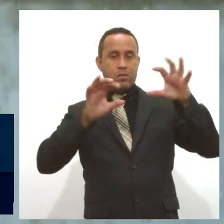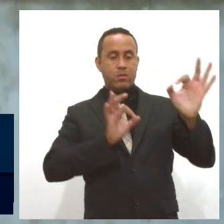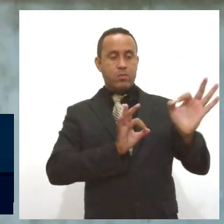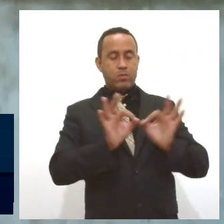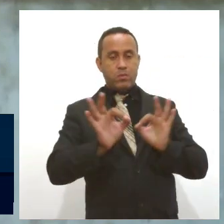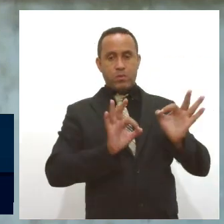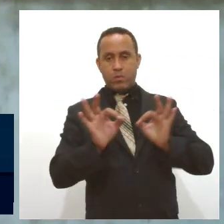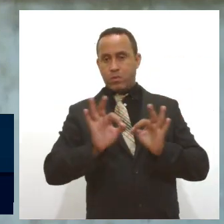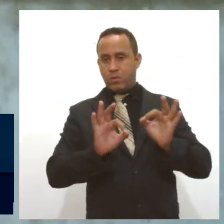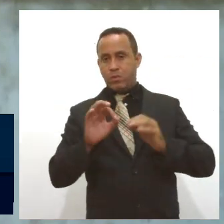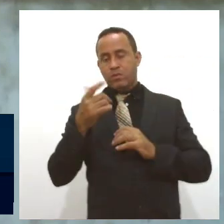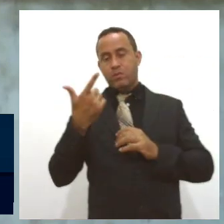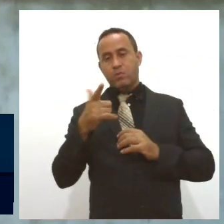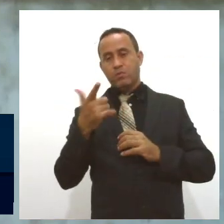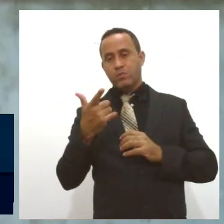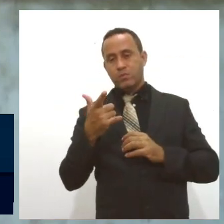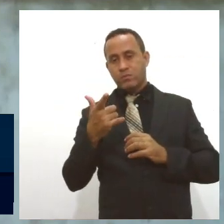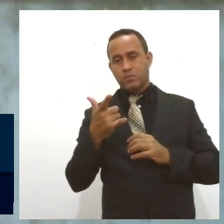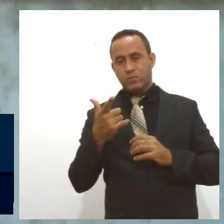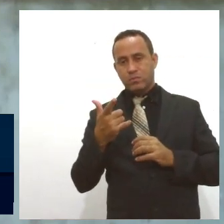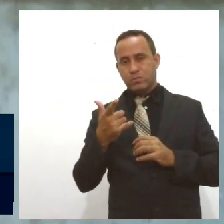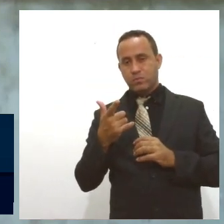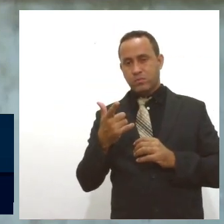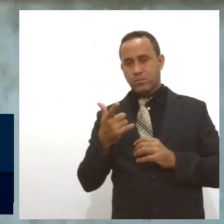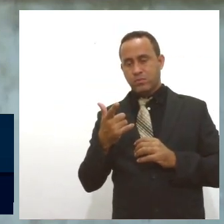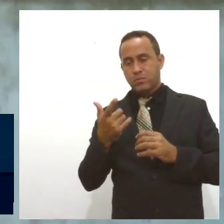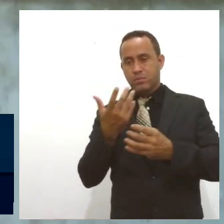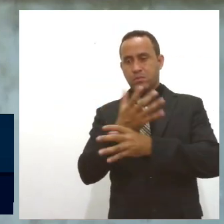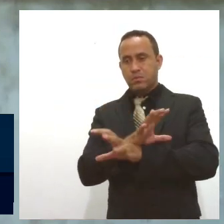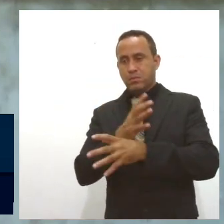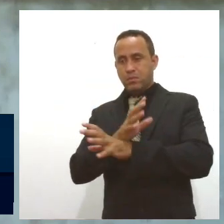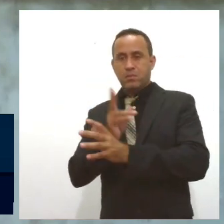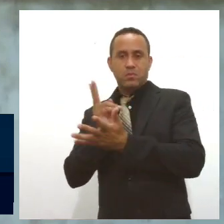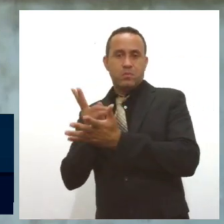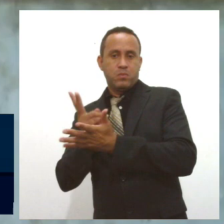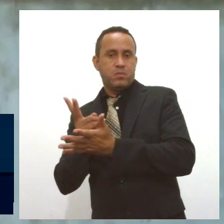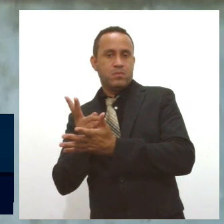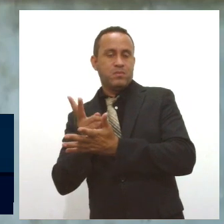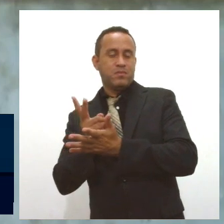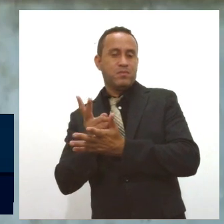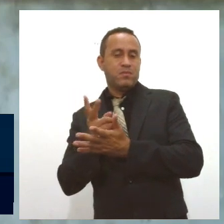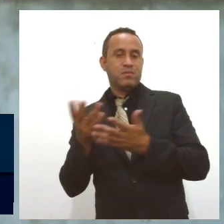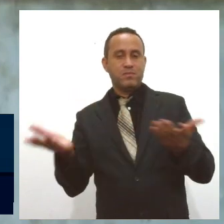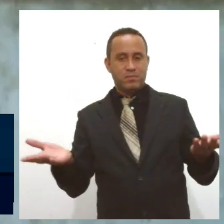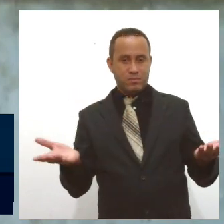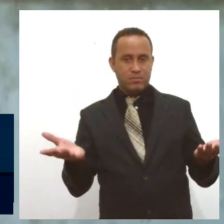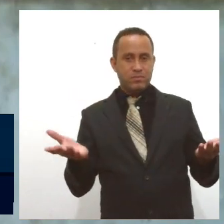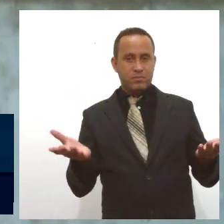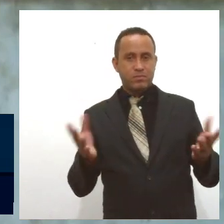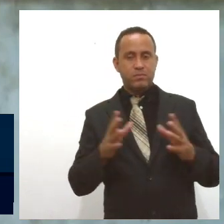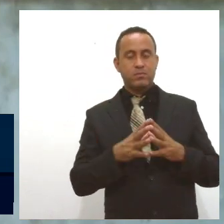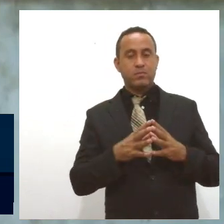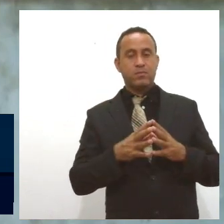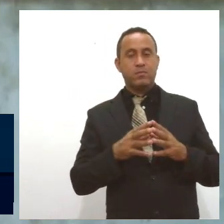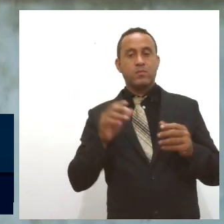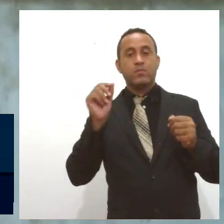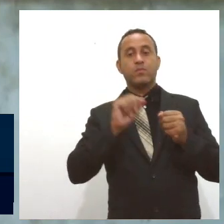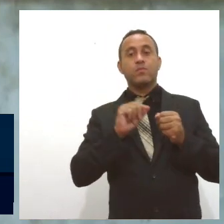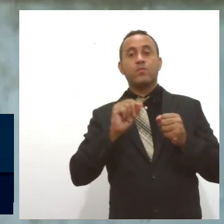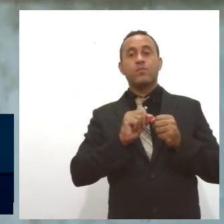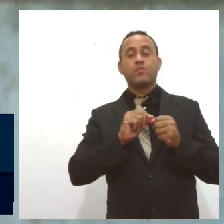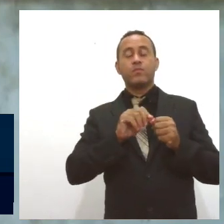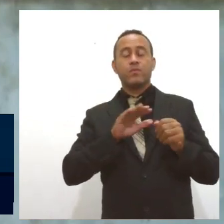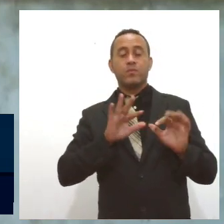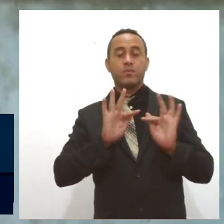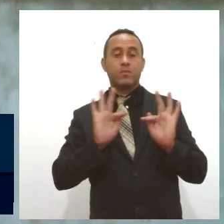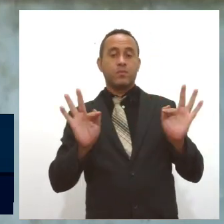havia essa condição das secas recorrentes, entende? Então, elas foram projetadas para um